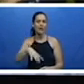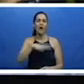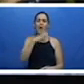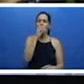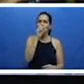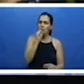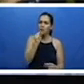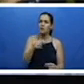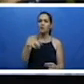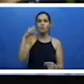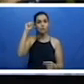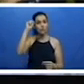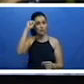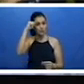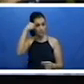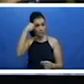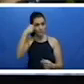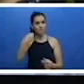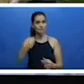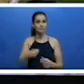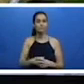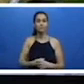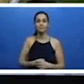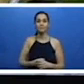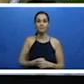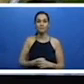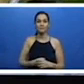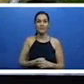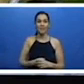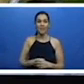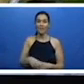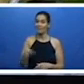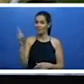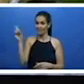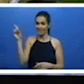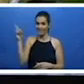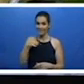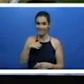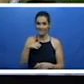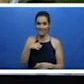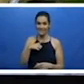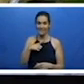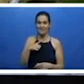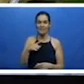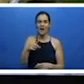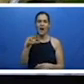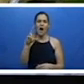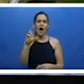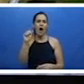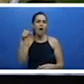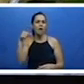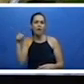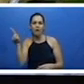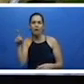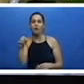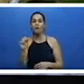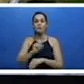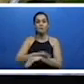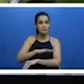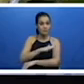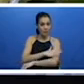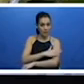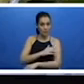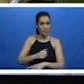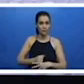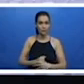manchas amareladas e uma totalmente negra. E aqui alguns sapos, rãs e pererecas.